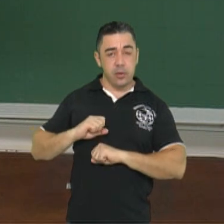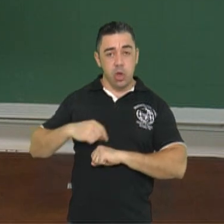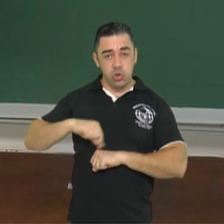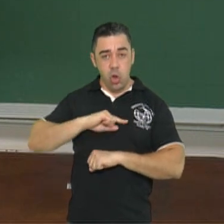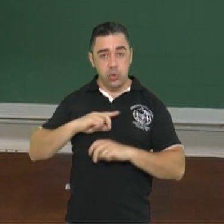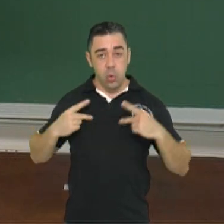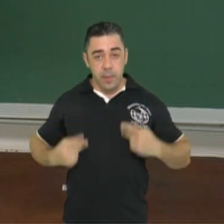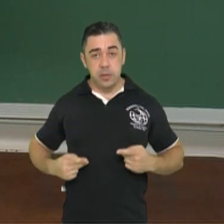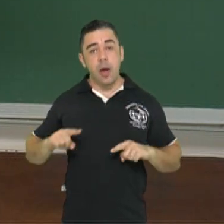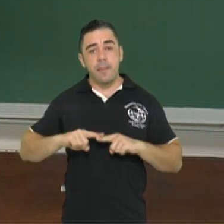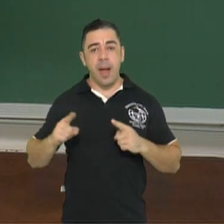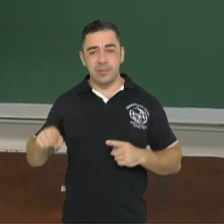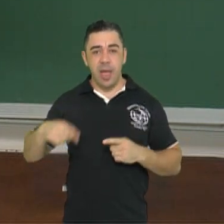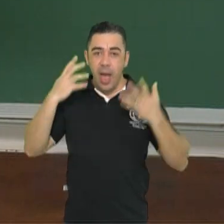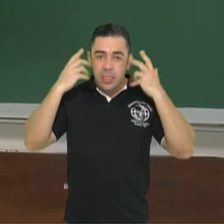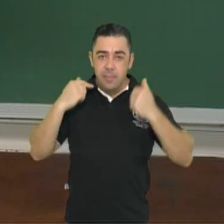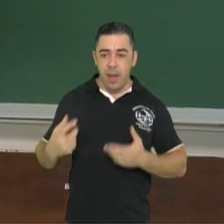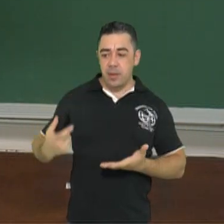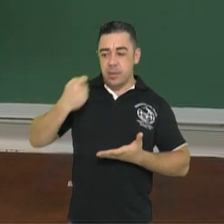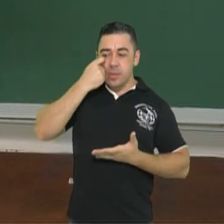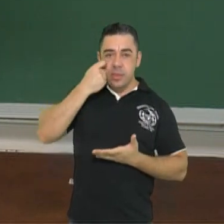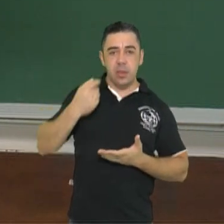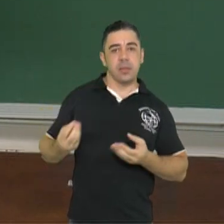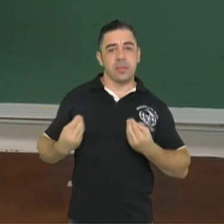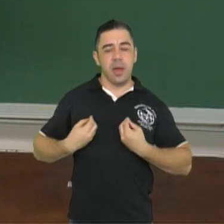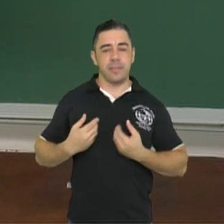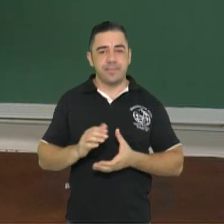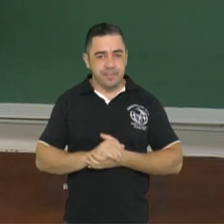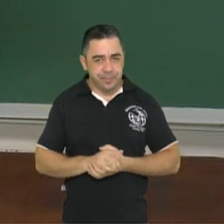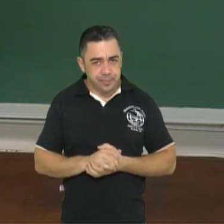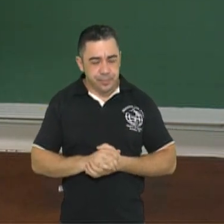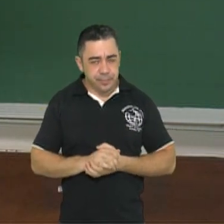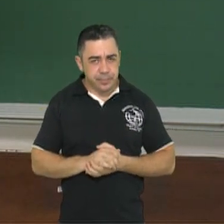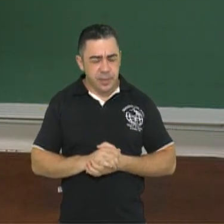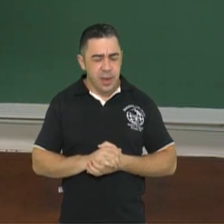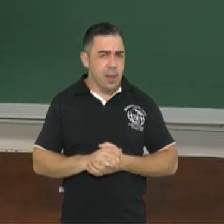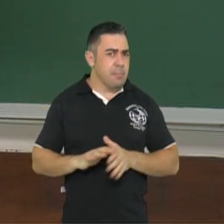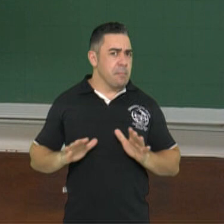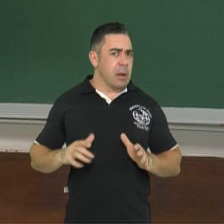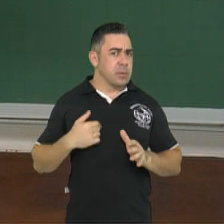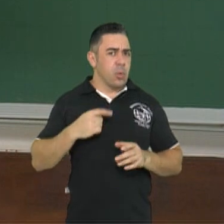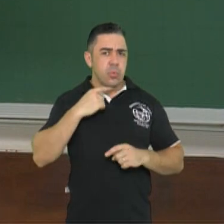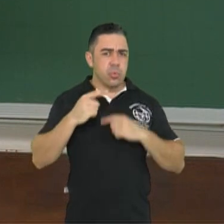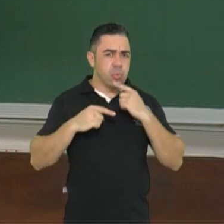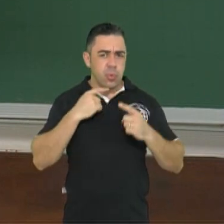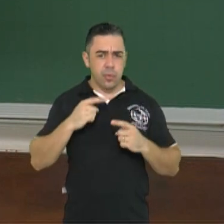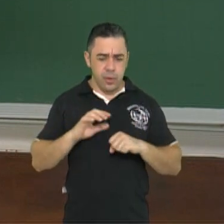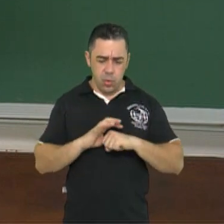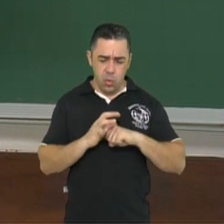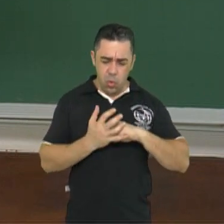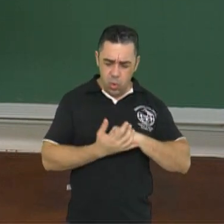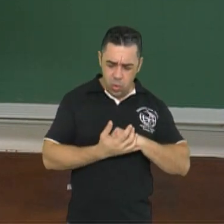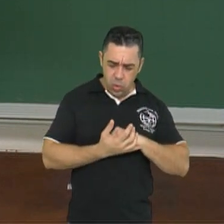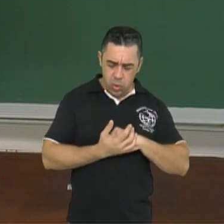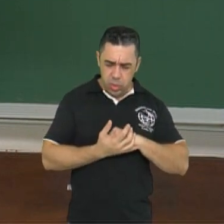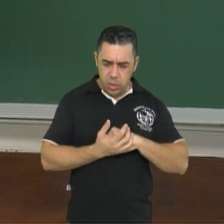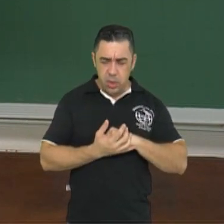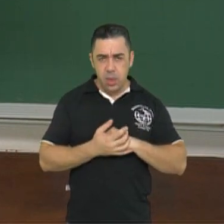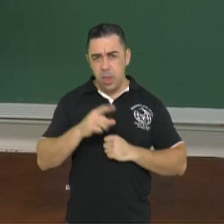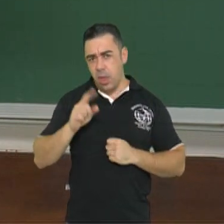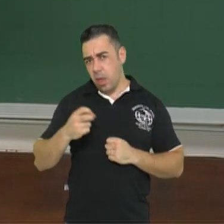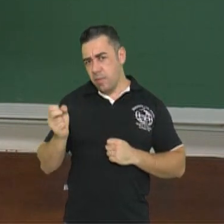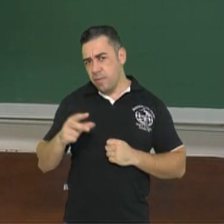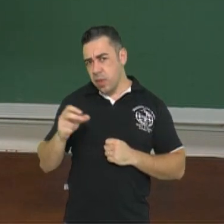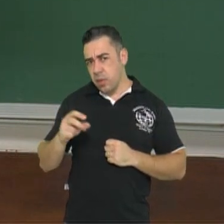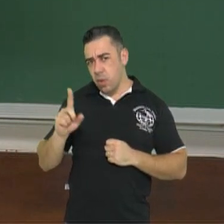mas que são transmitidas através de animais, né? Ah, professora, mas eu fiquei meio assim, porque Covid-19, não disse que o vírus